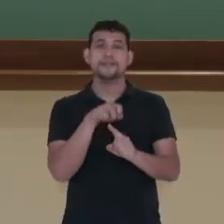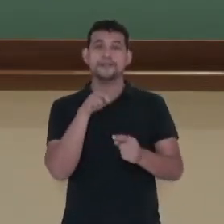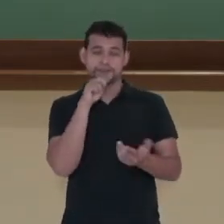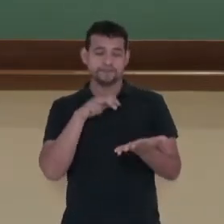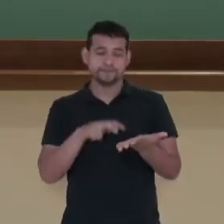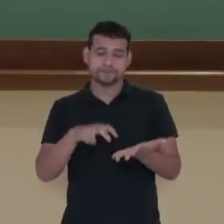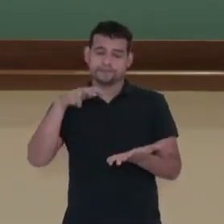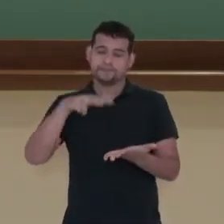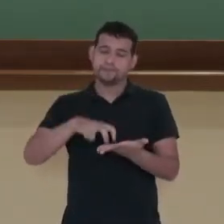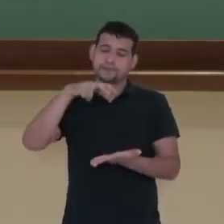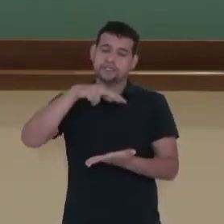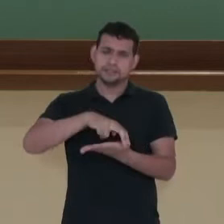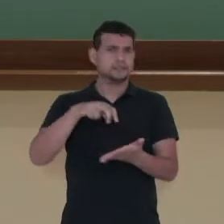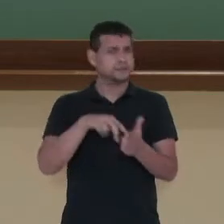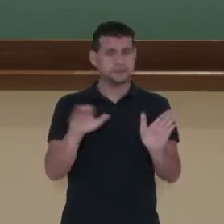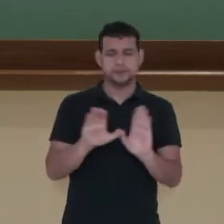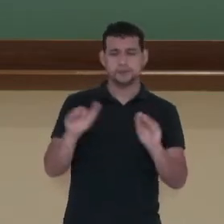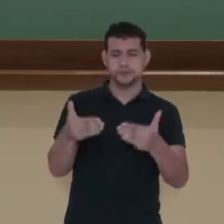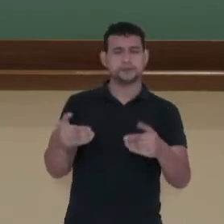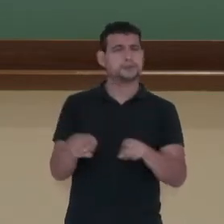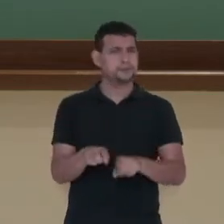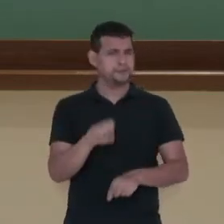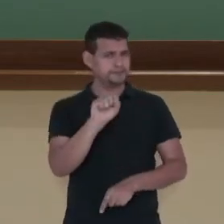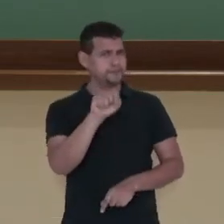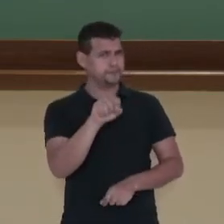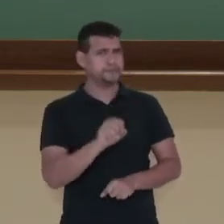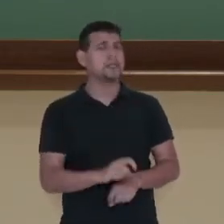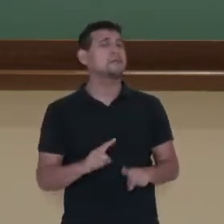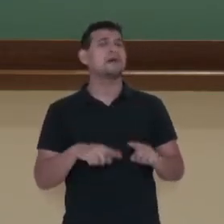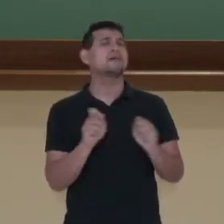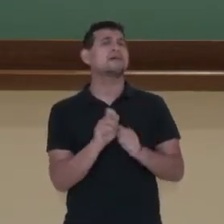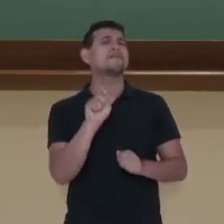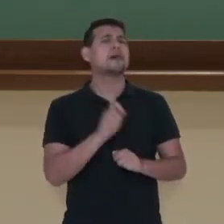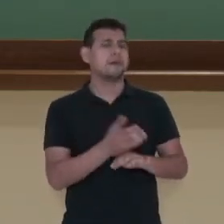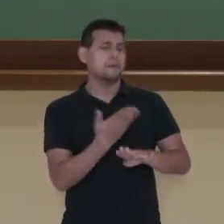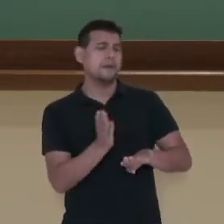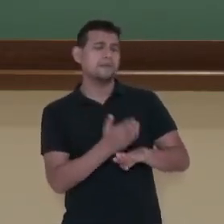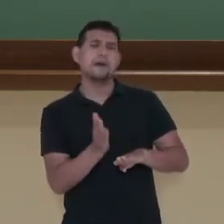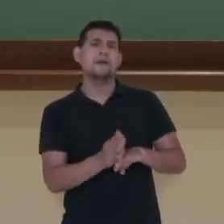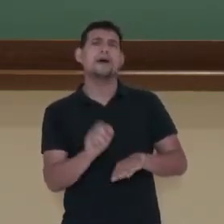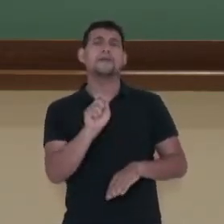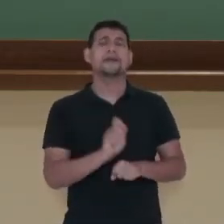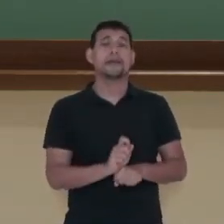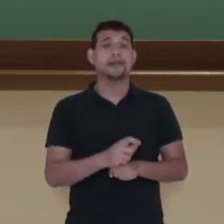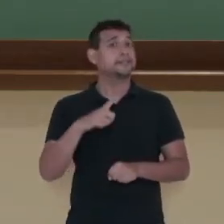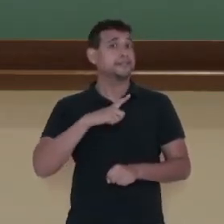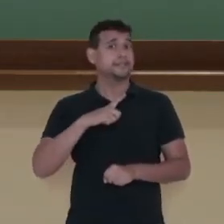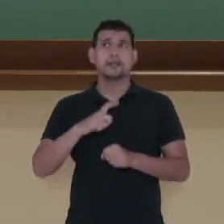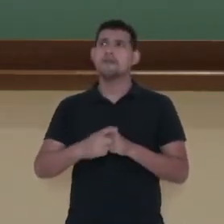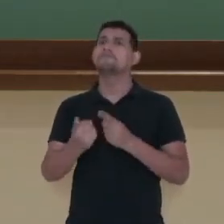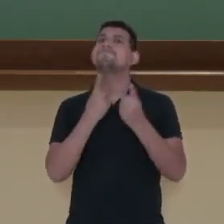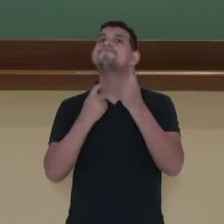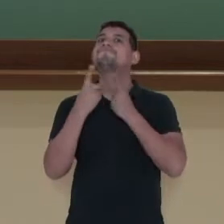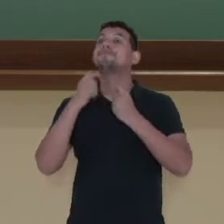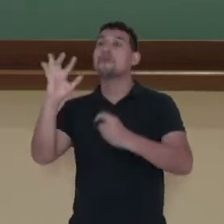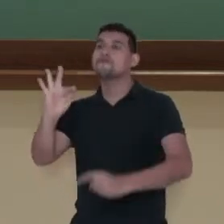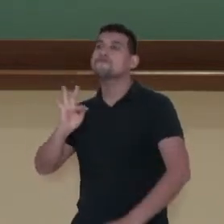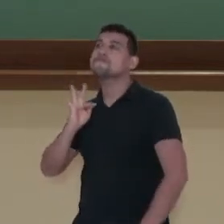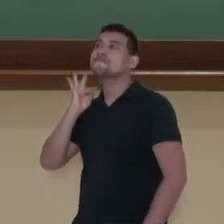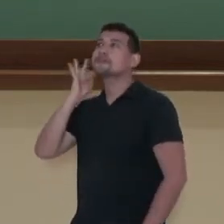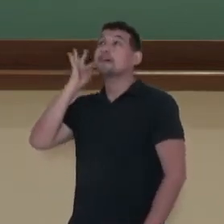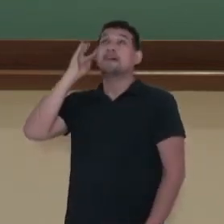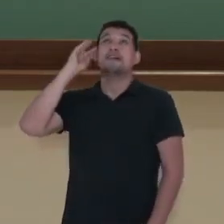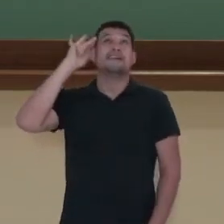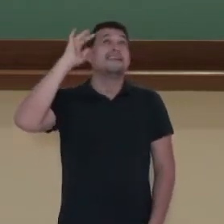com campeonatos, e quem faz essa prática de parkour tem o sonho de que um dia